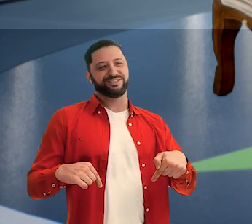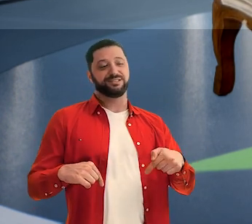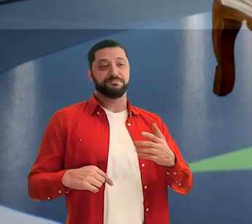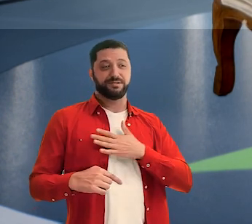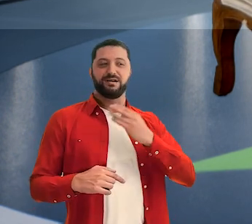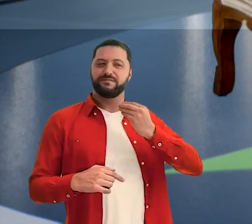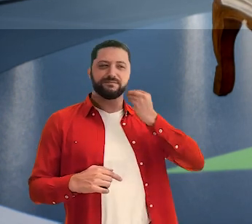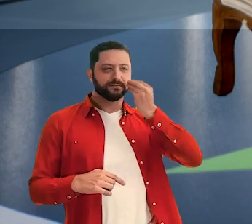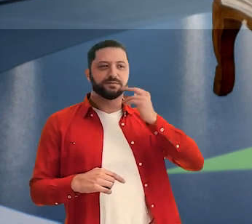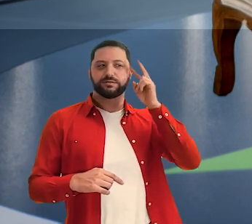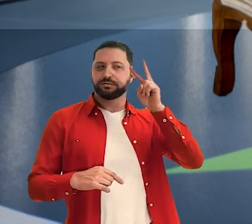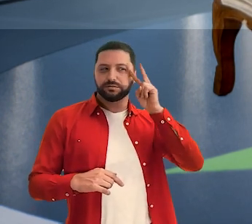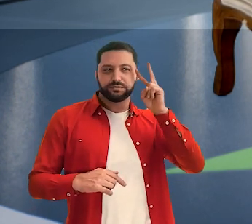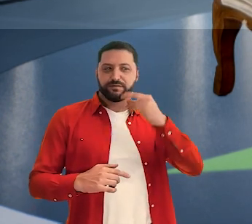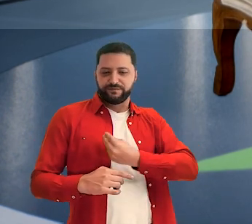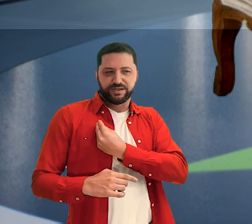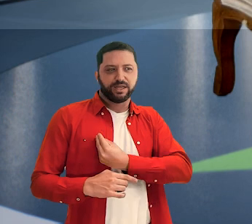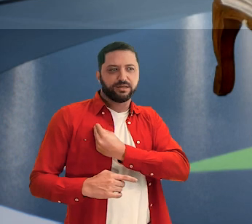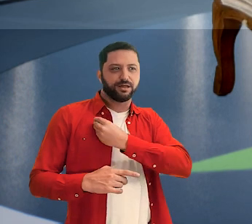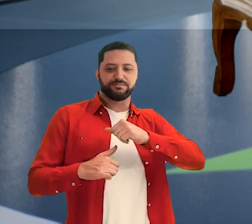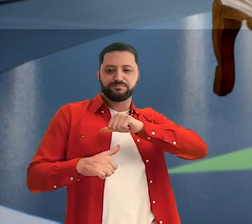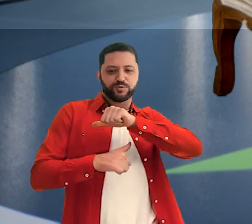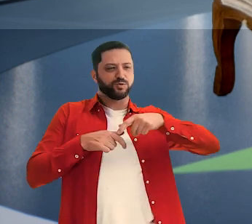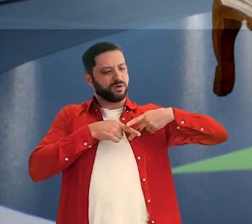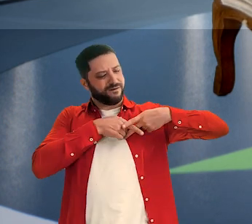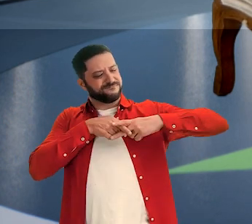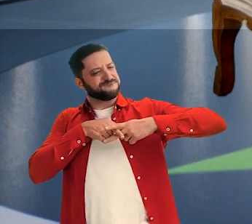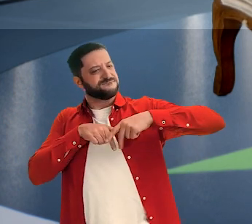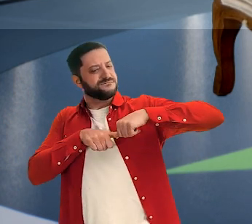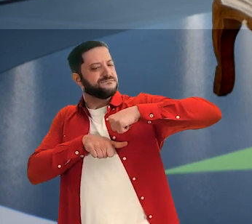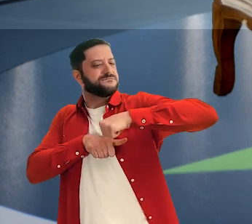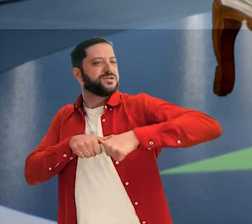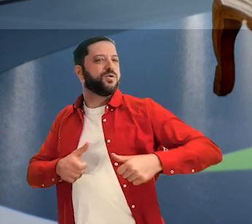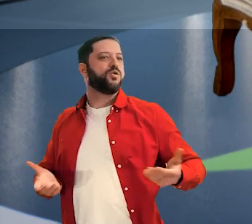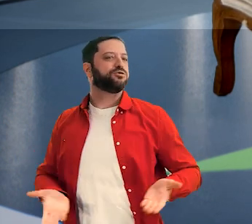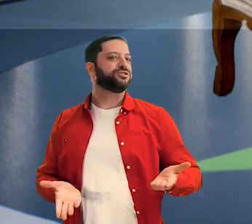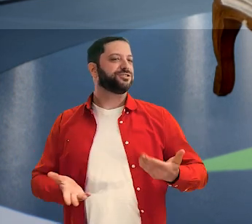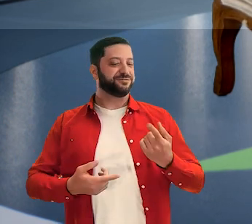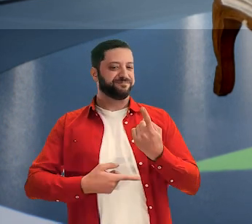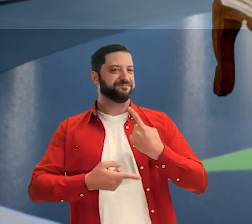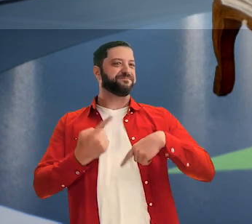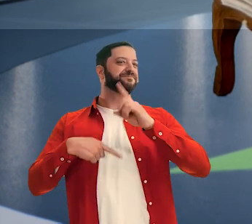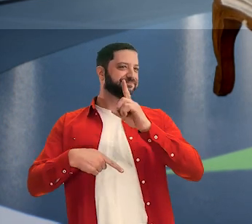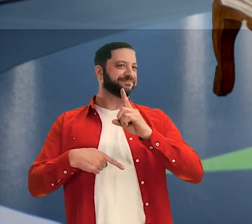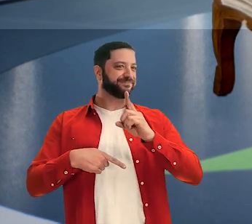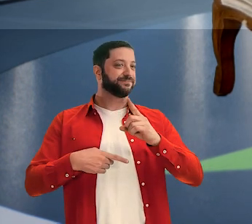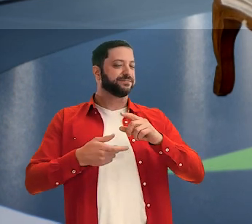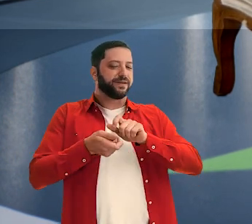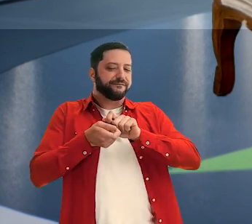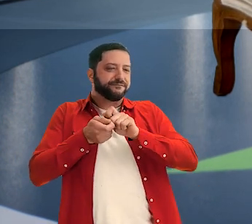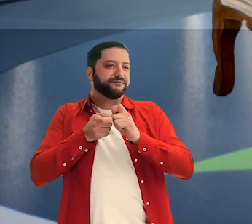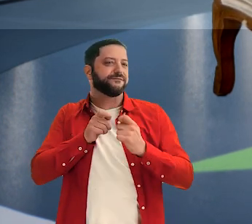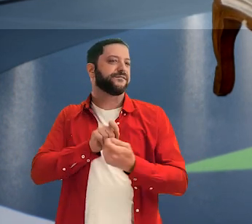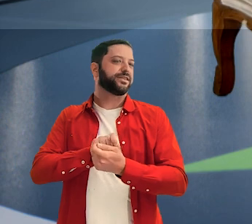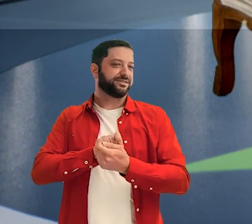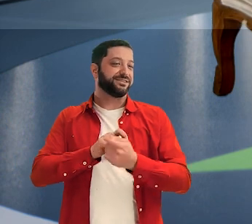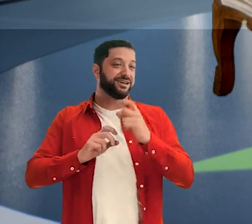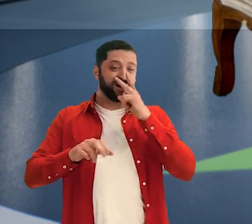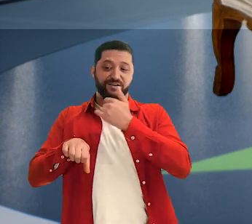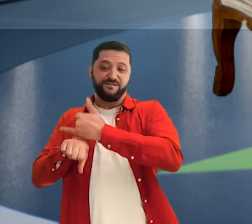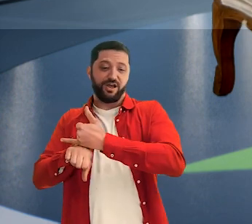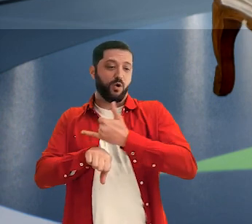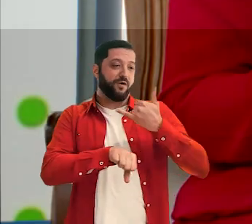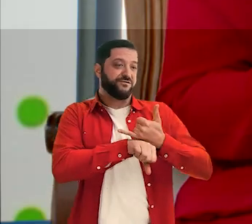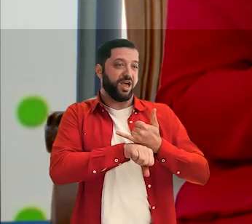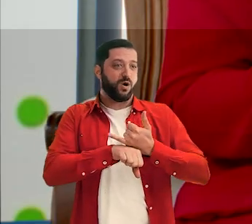minha trajetória de vida foi para me forjar a ser quem eu sou hoje, para me tornar essa pessoa, para me moldar. Porque eu falo muito que